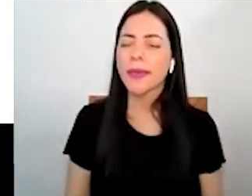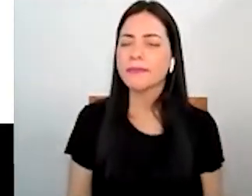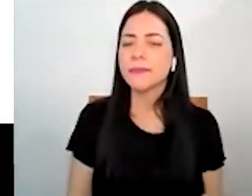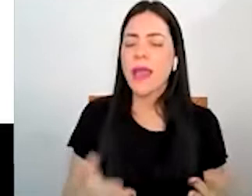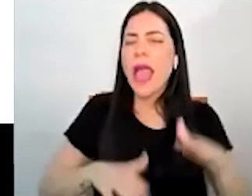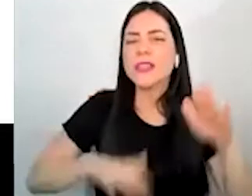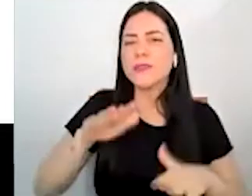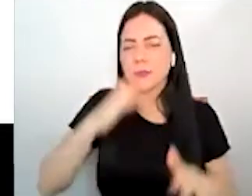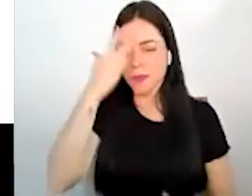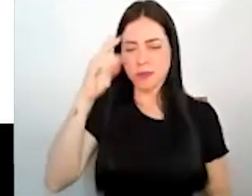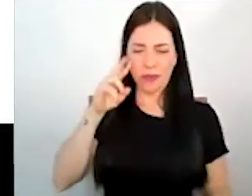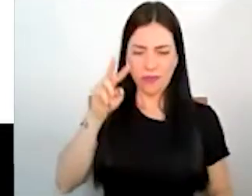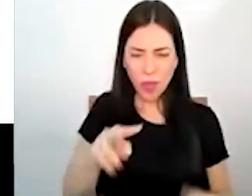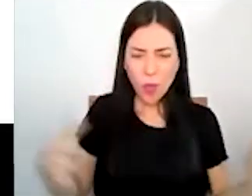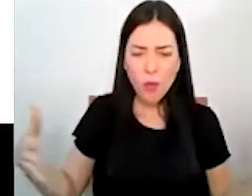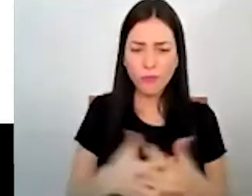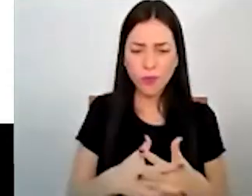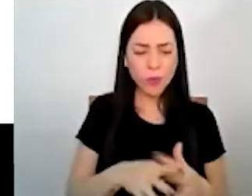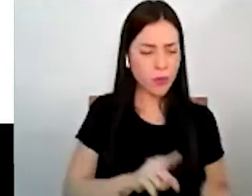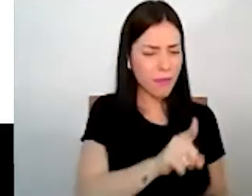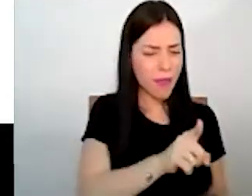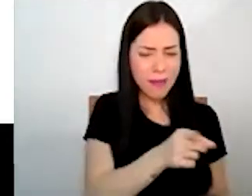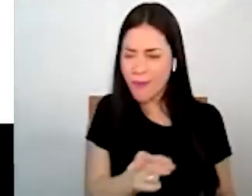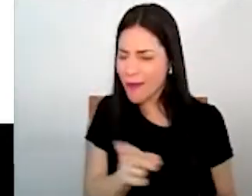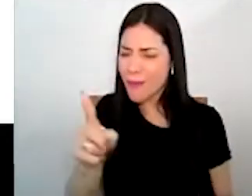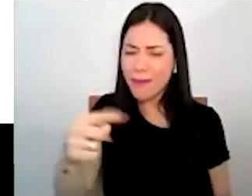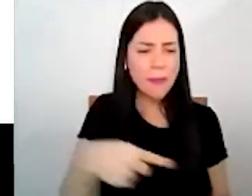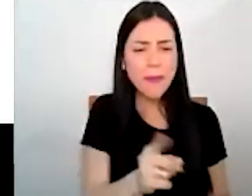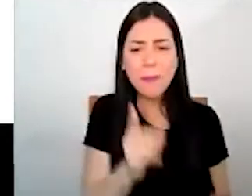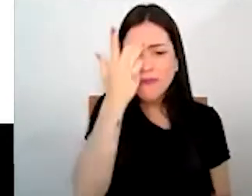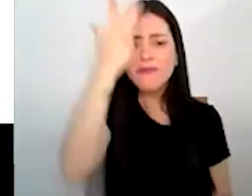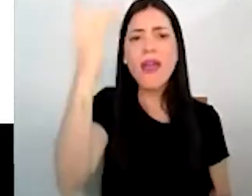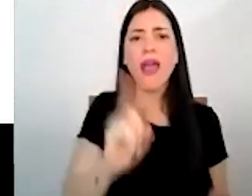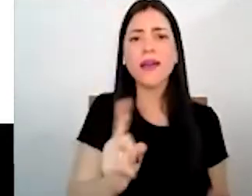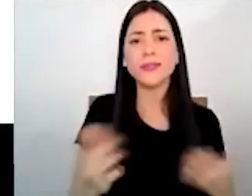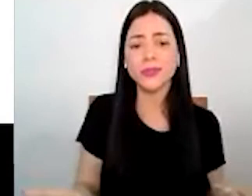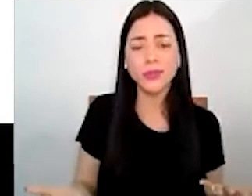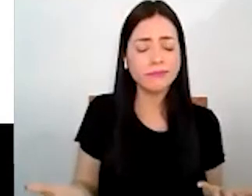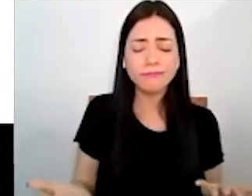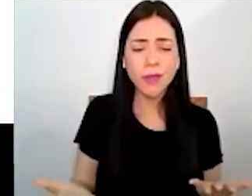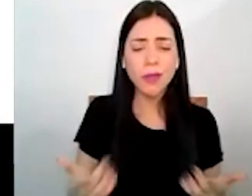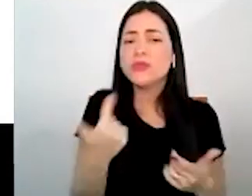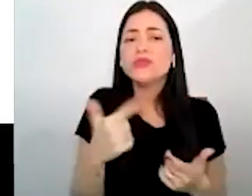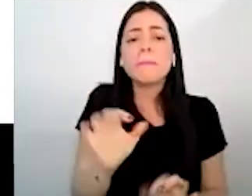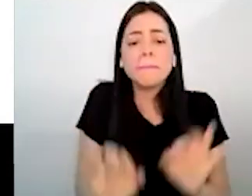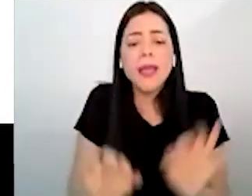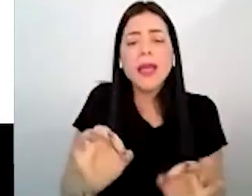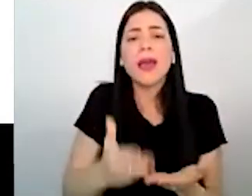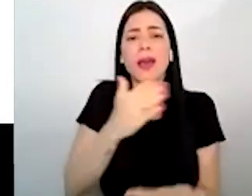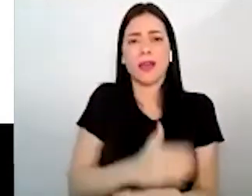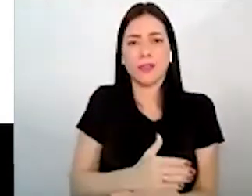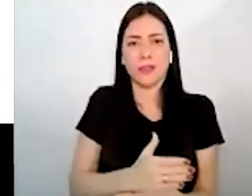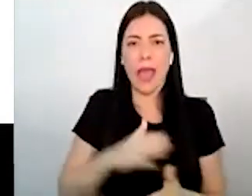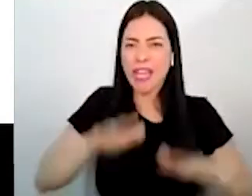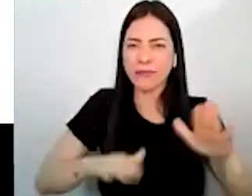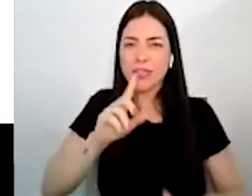confusos e que não tem rota fácil, não tem plano. Né? Eu costumo dizer, às vezes, que o que a gente tem que buscar são faróis e bússolas,